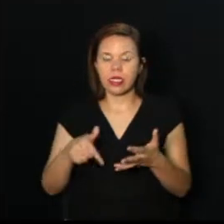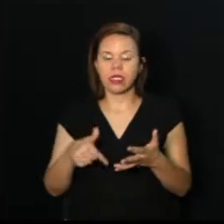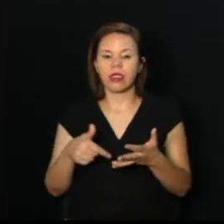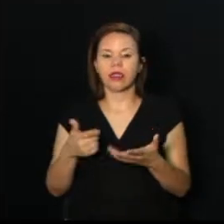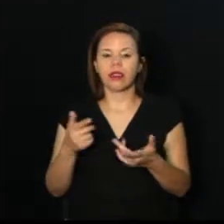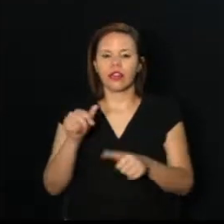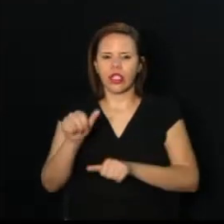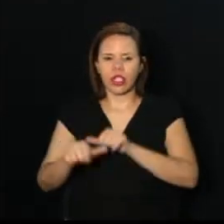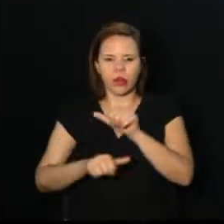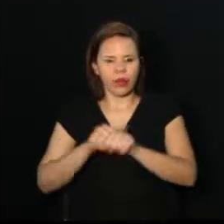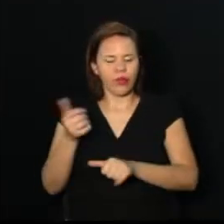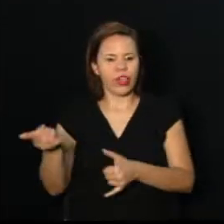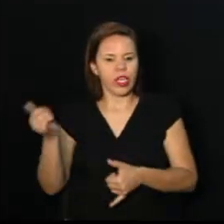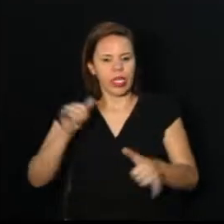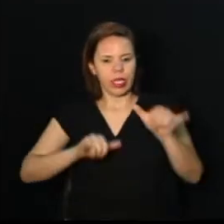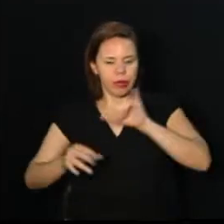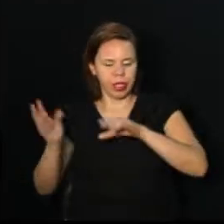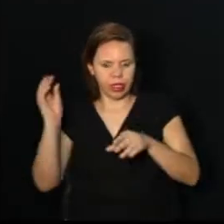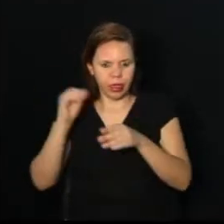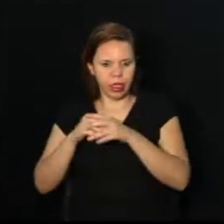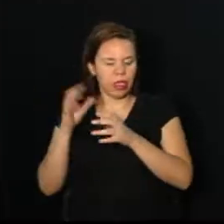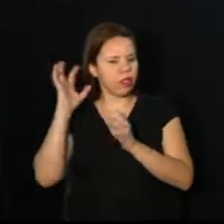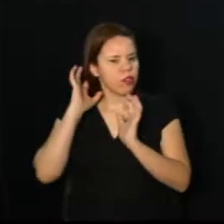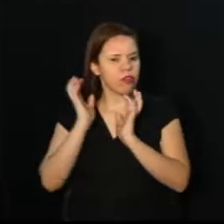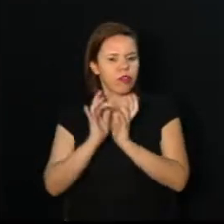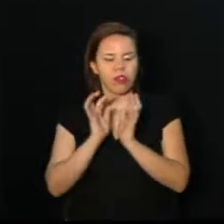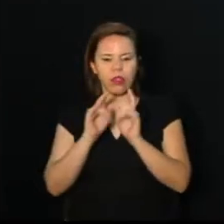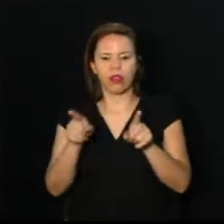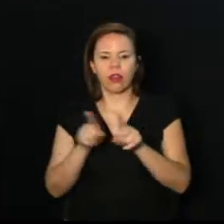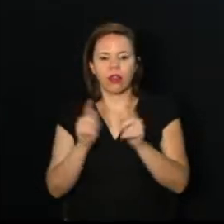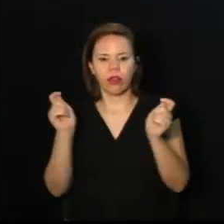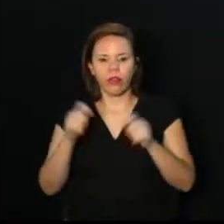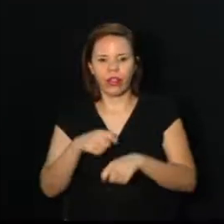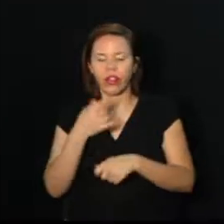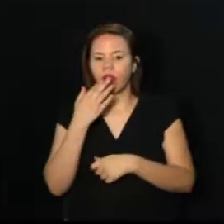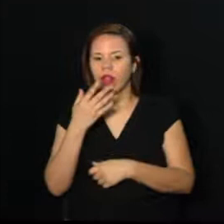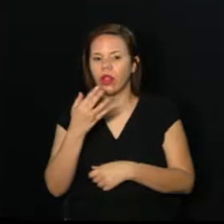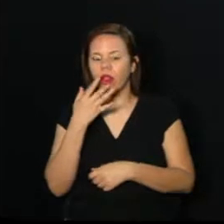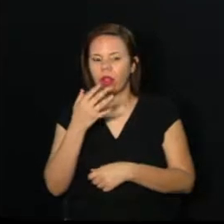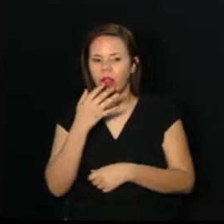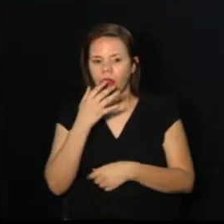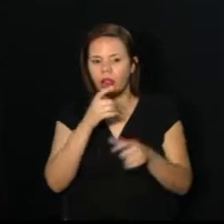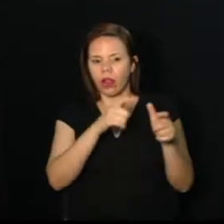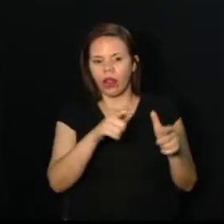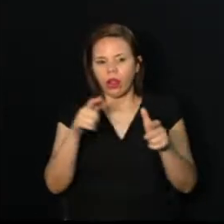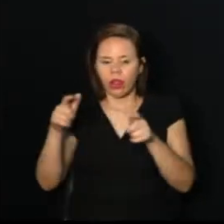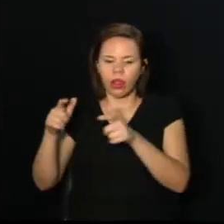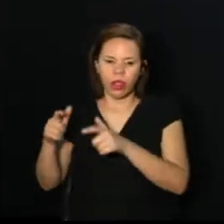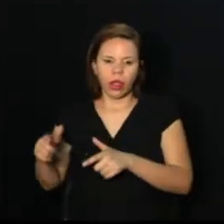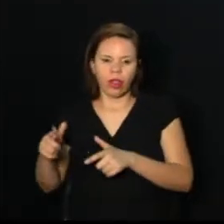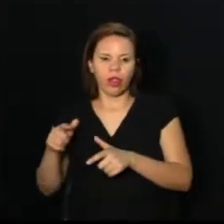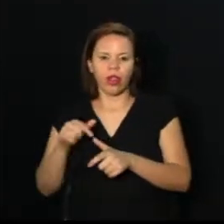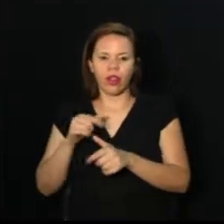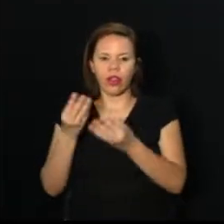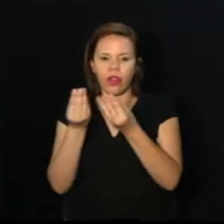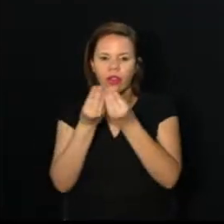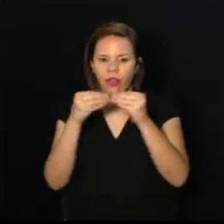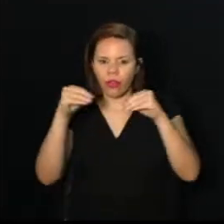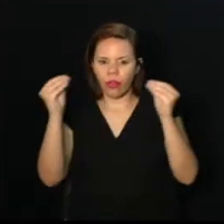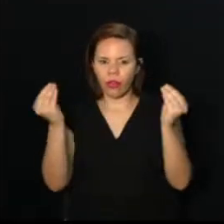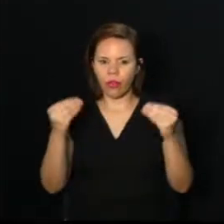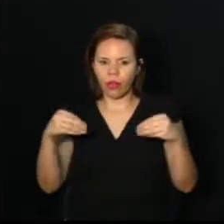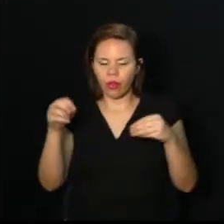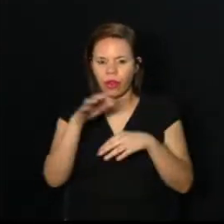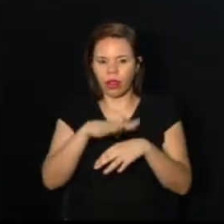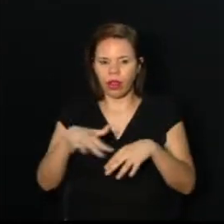químico, e eu vou dar cor, espaço, forma nas